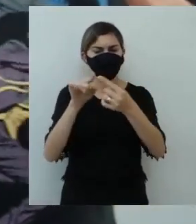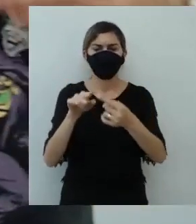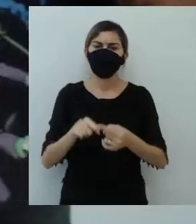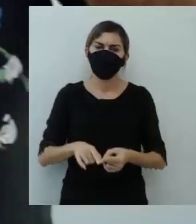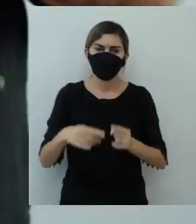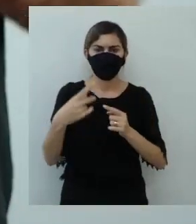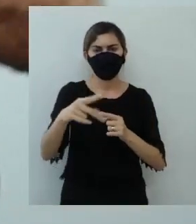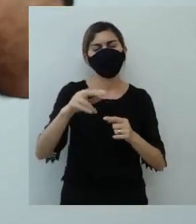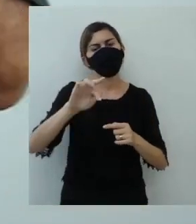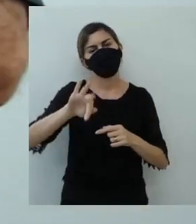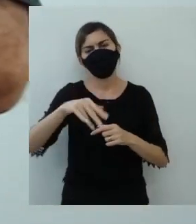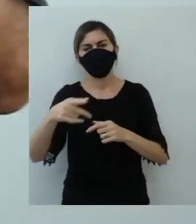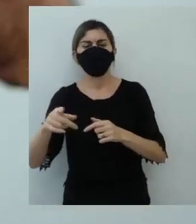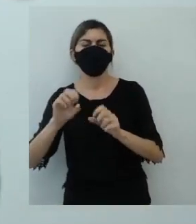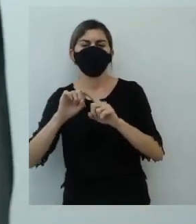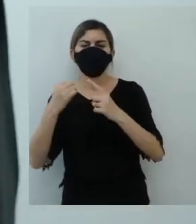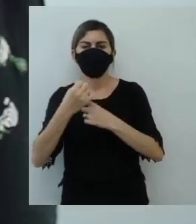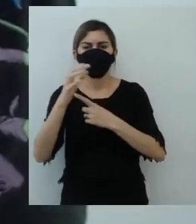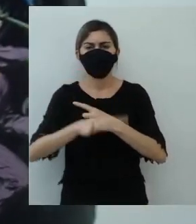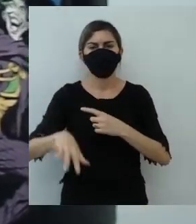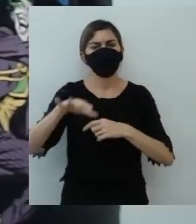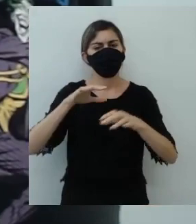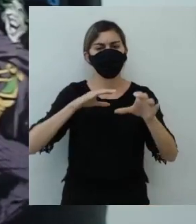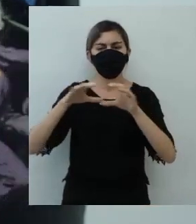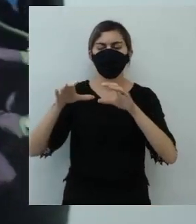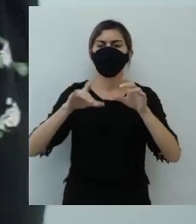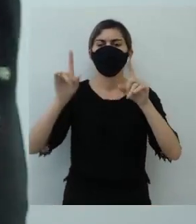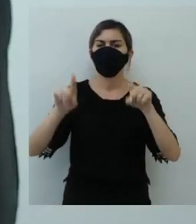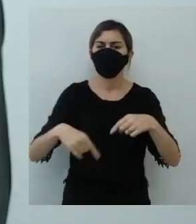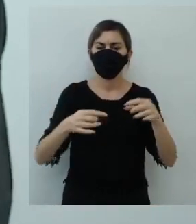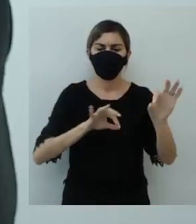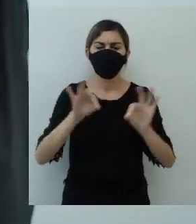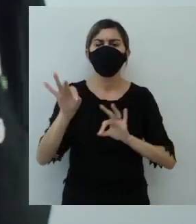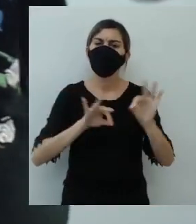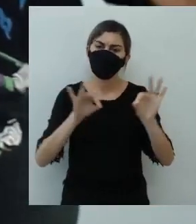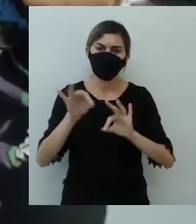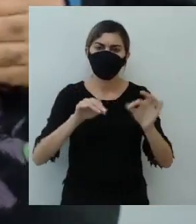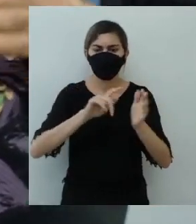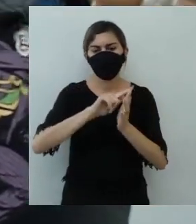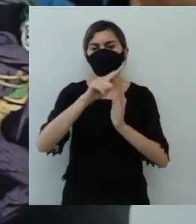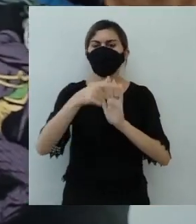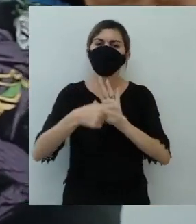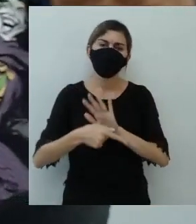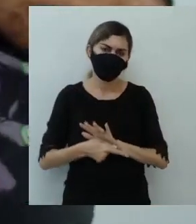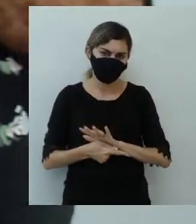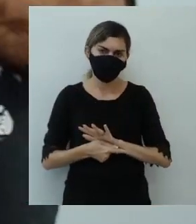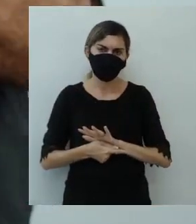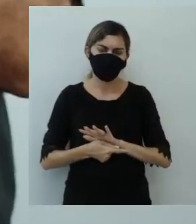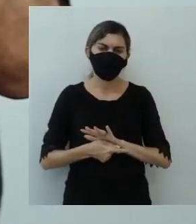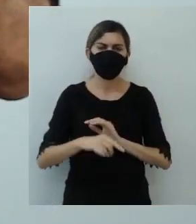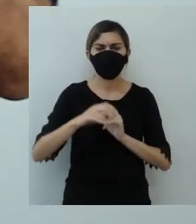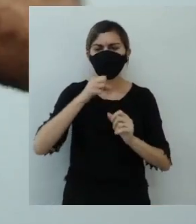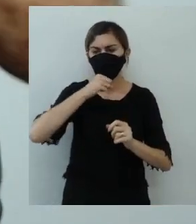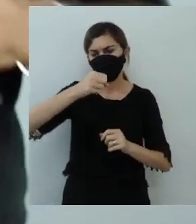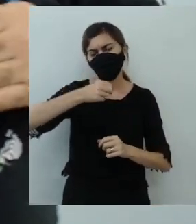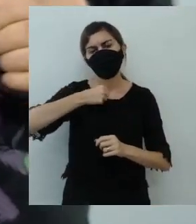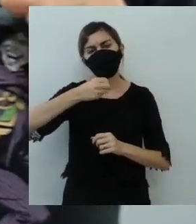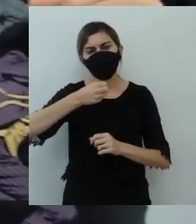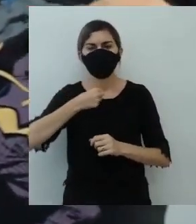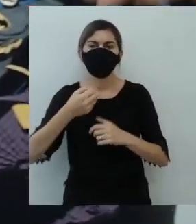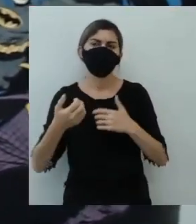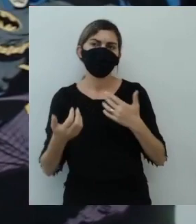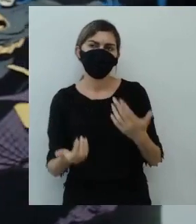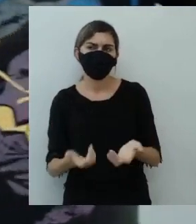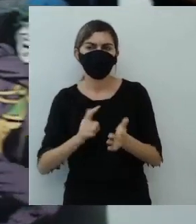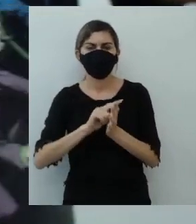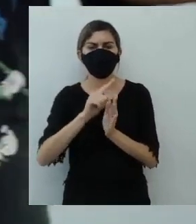a sua função sociocomunicativa, ele é organizado por gênero. Então tem um gênero jornalístico, né?